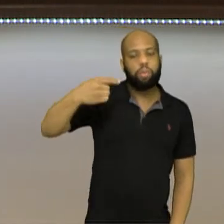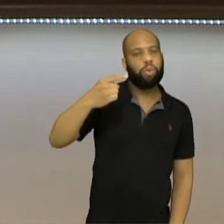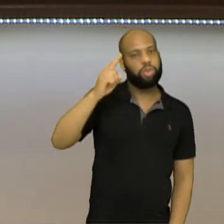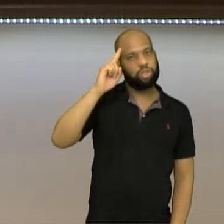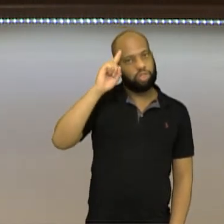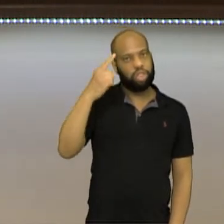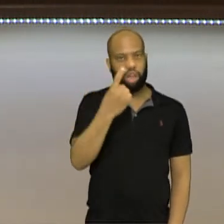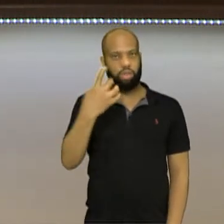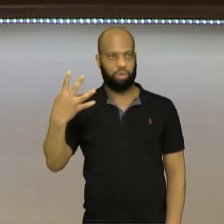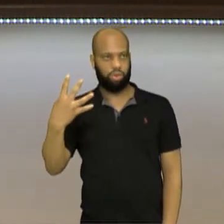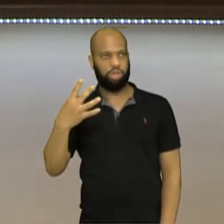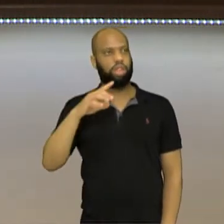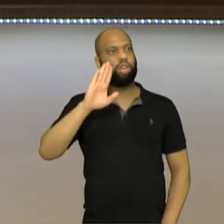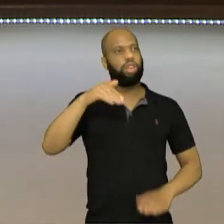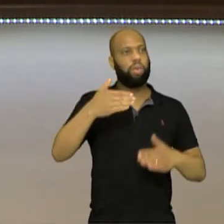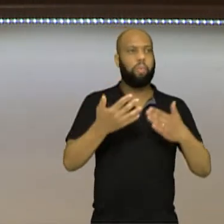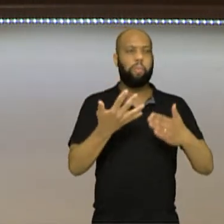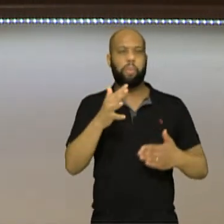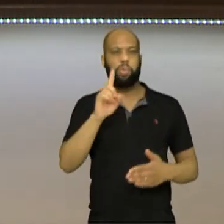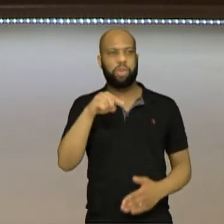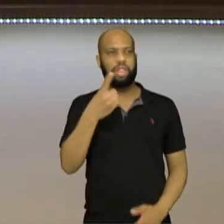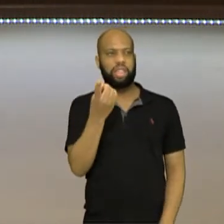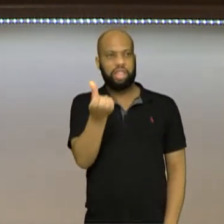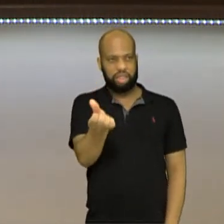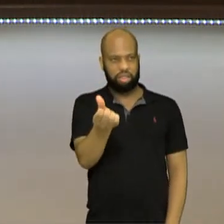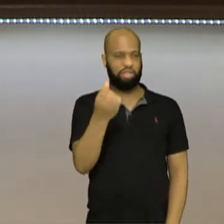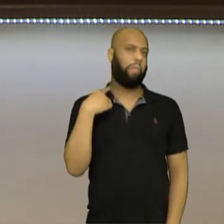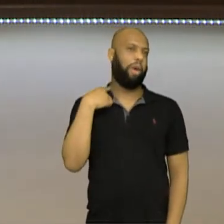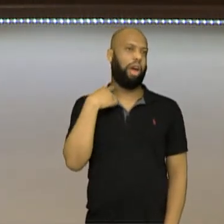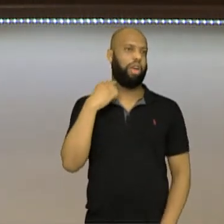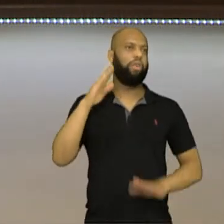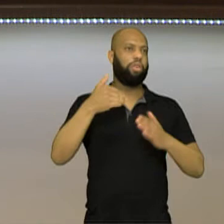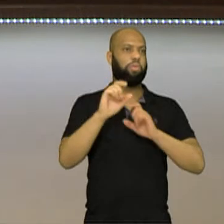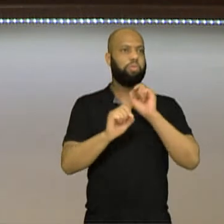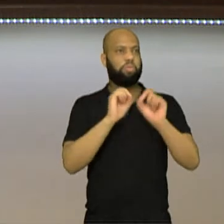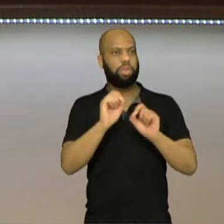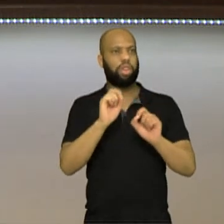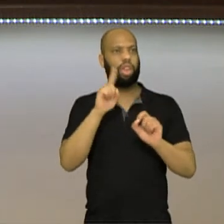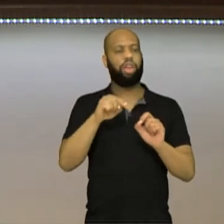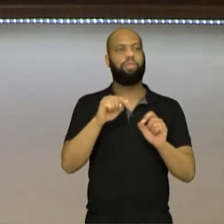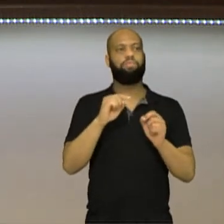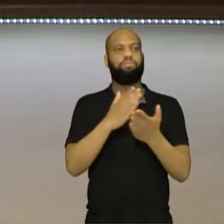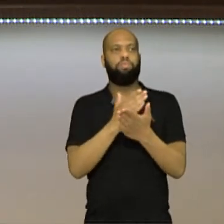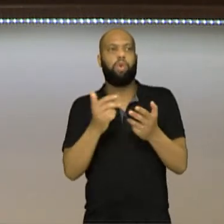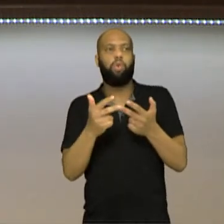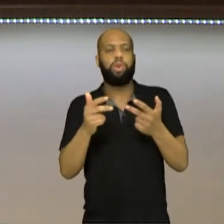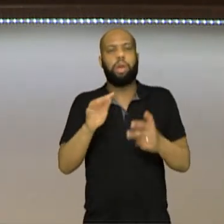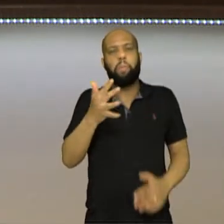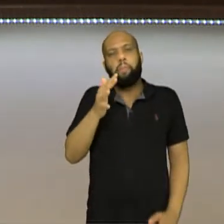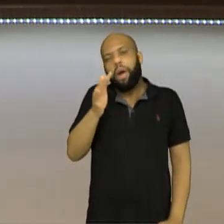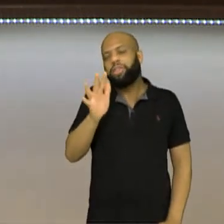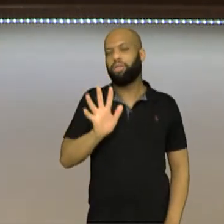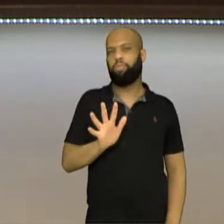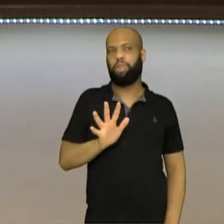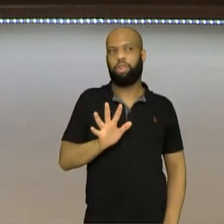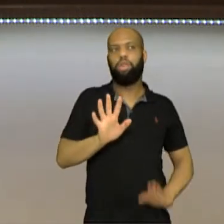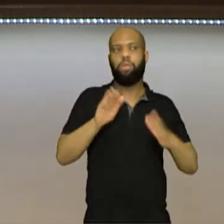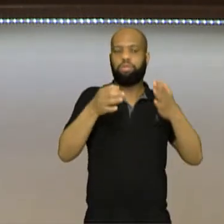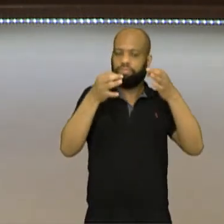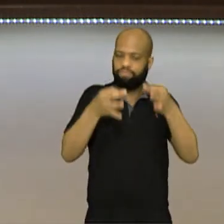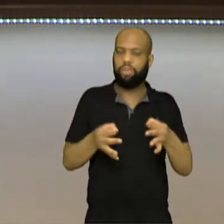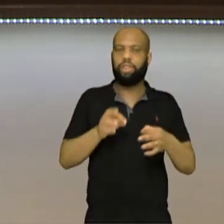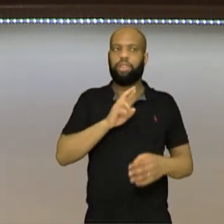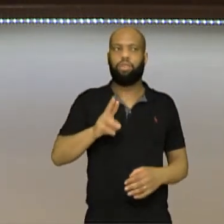do dia 2 de maio. Mas assim, a gente está aí considerando, né, algo em torno, assim, estimado, né? Então, o dia